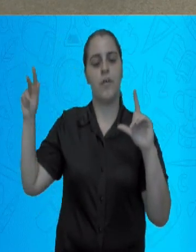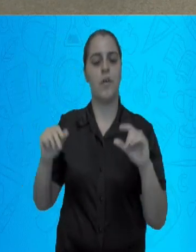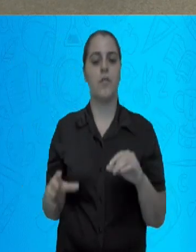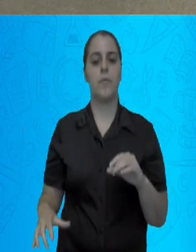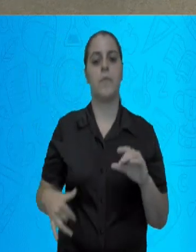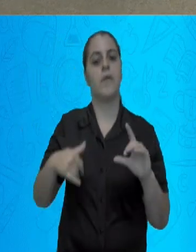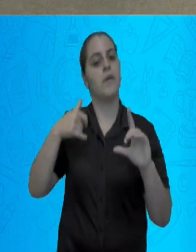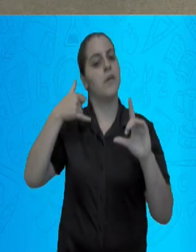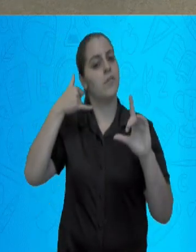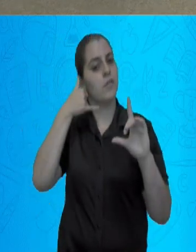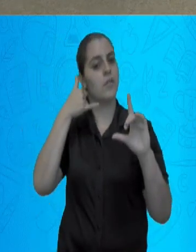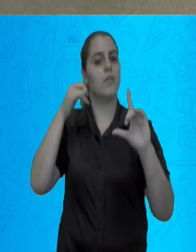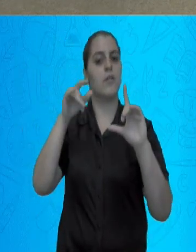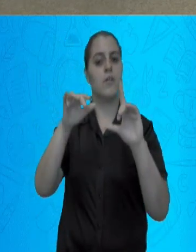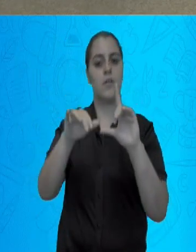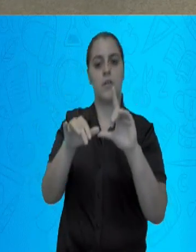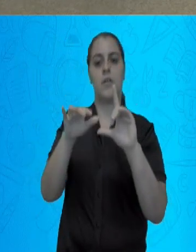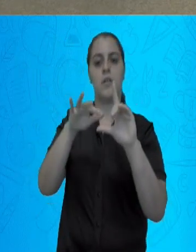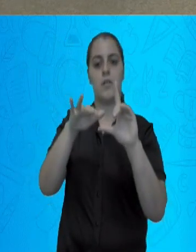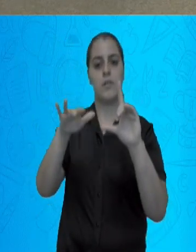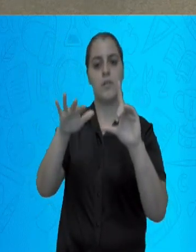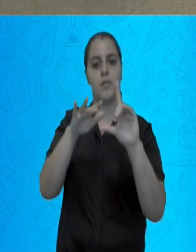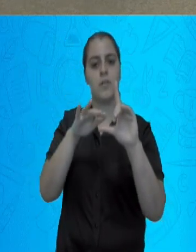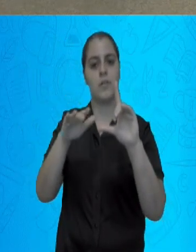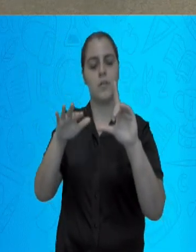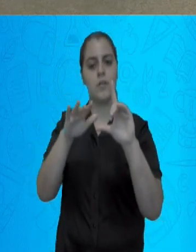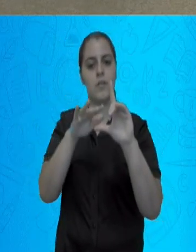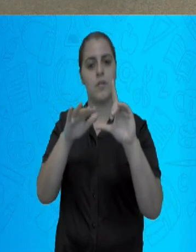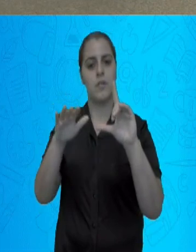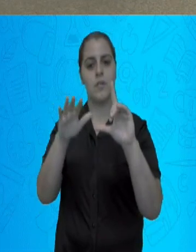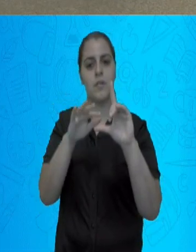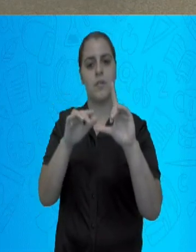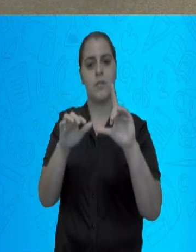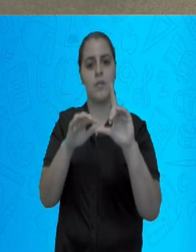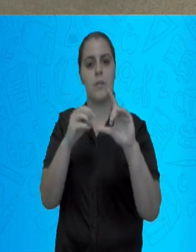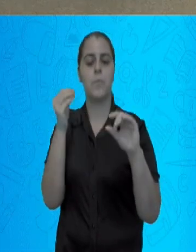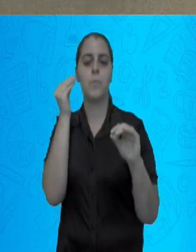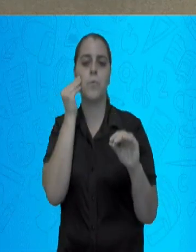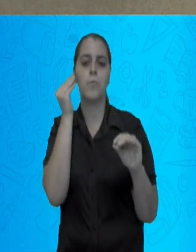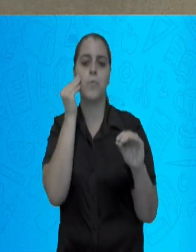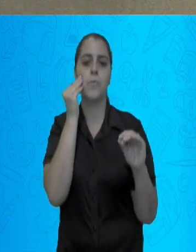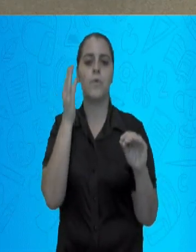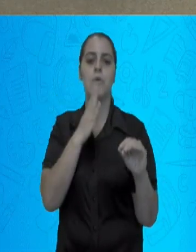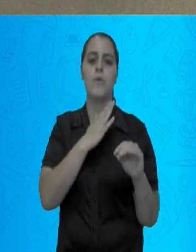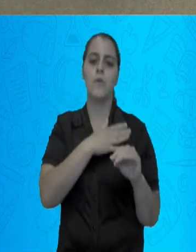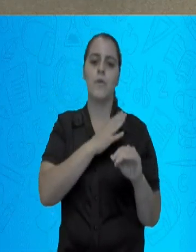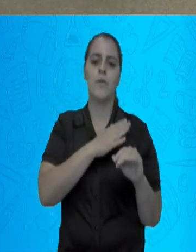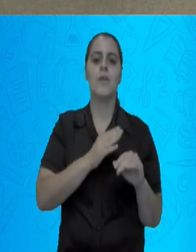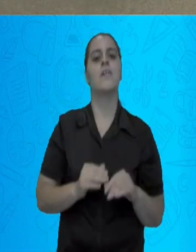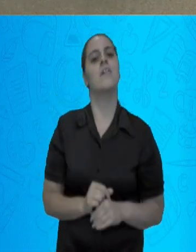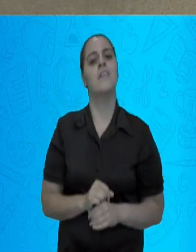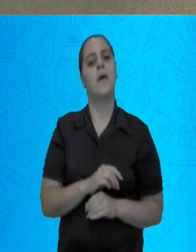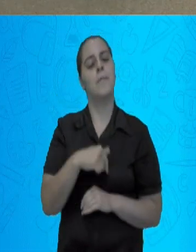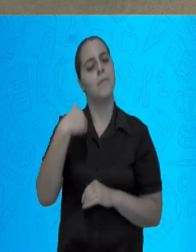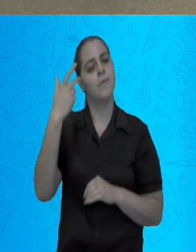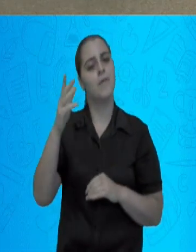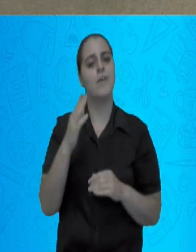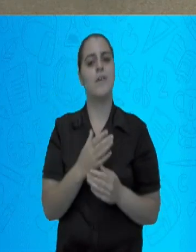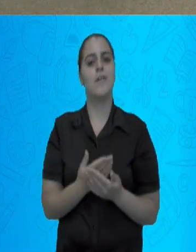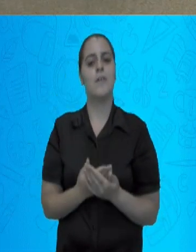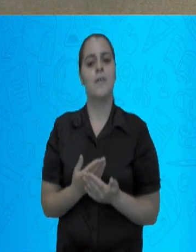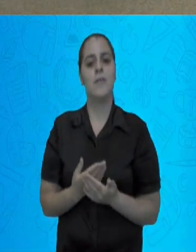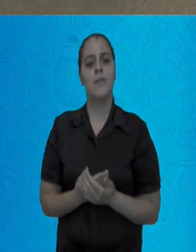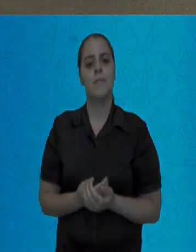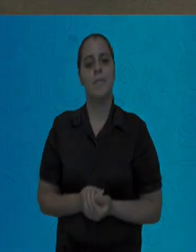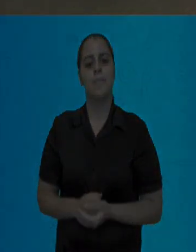apontar a câmera do seu celular na imagem que aparece no canto da tela. Beijinho no coração e até a próxima aula!